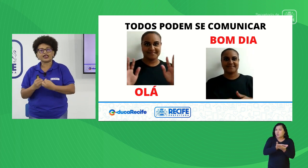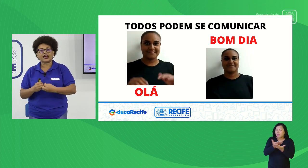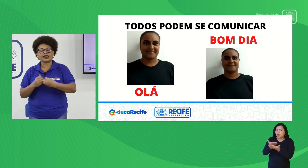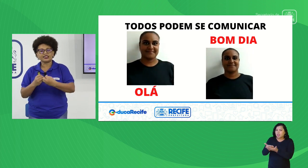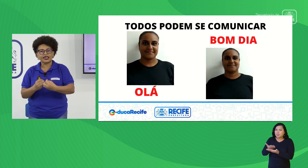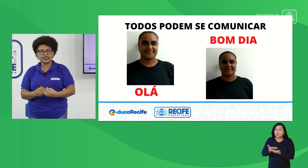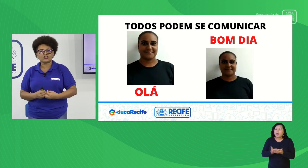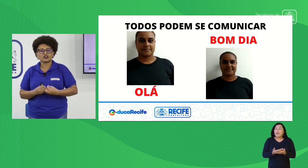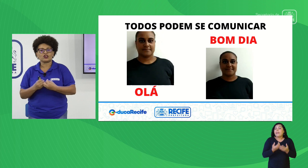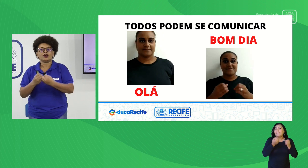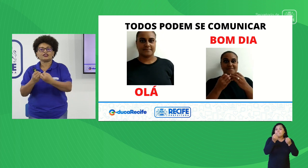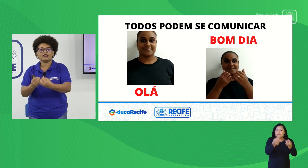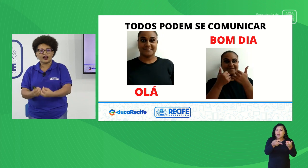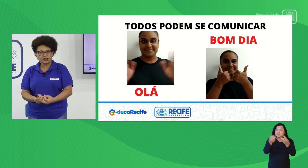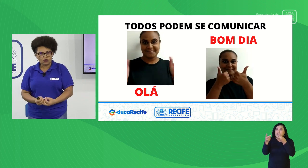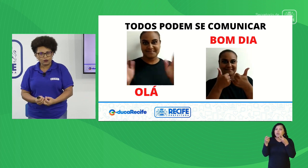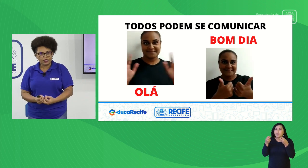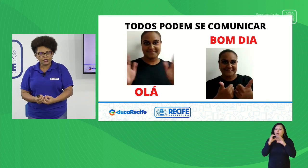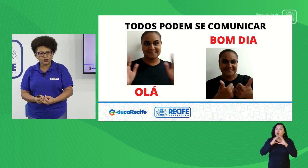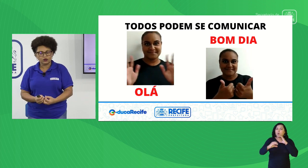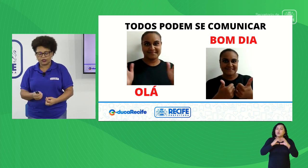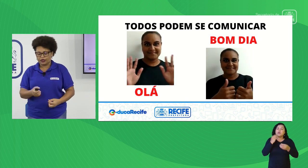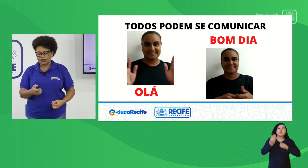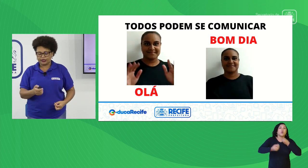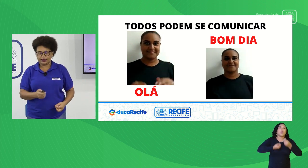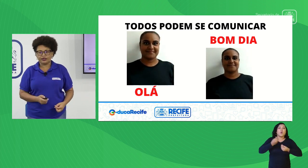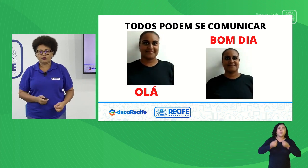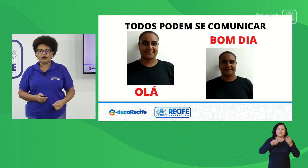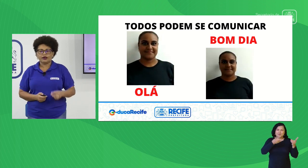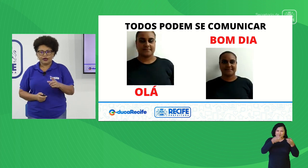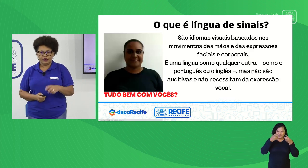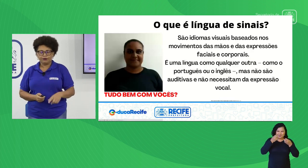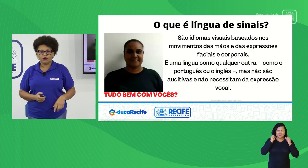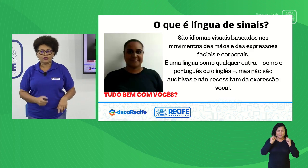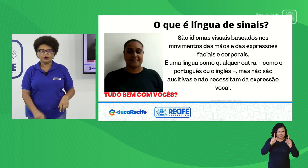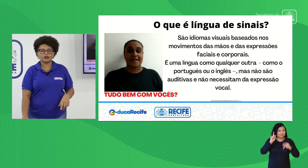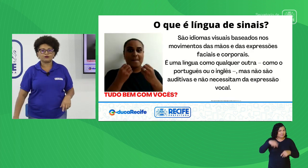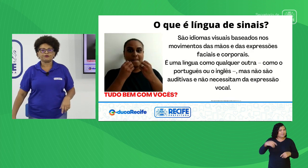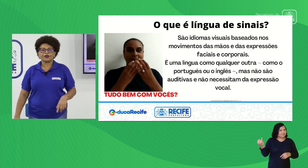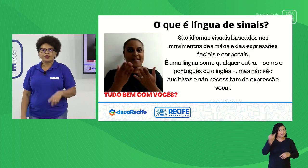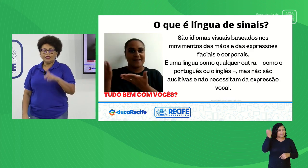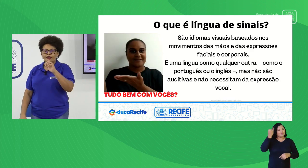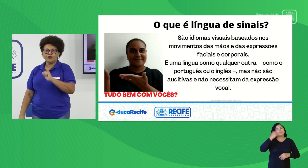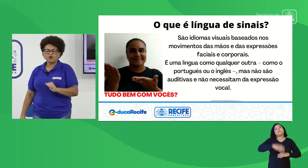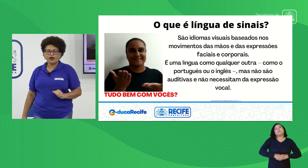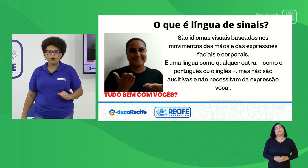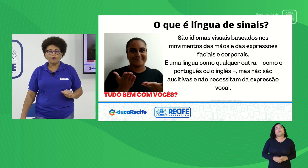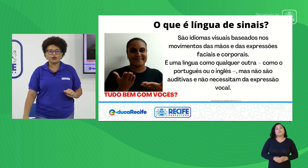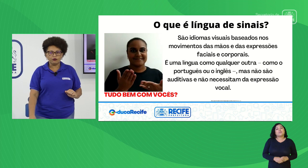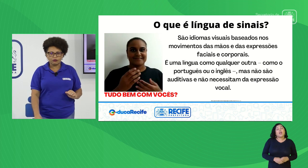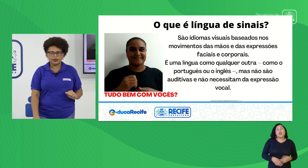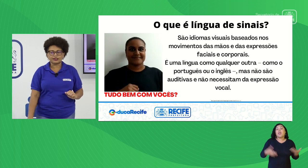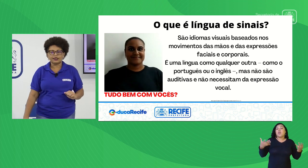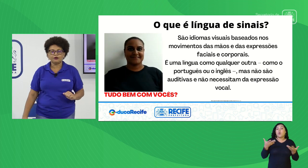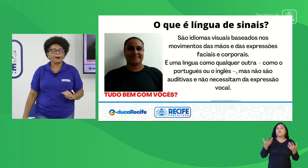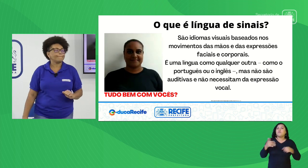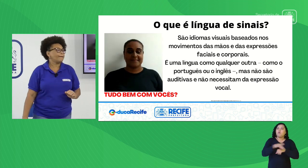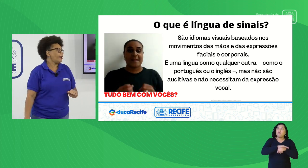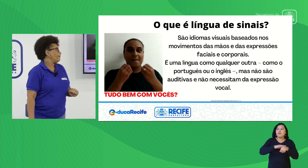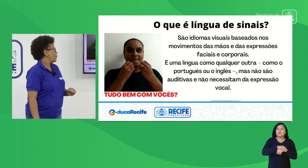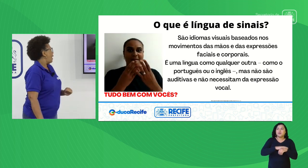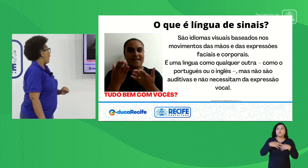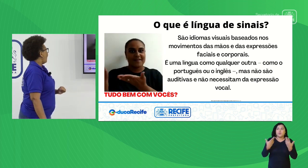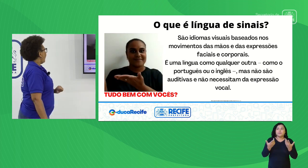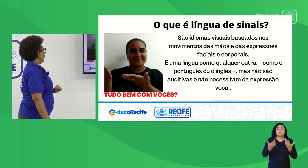essas características das comunicações, tá certo? É importante. E aí vamos falar um pouquinho dessa língua,